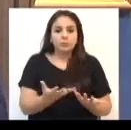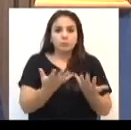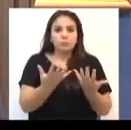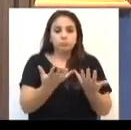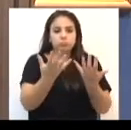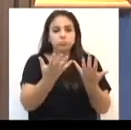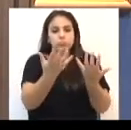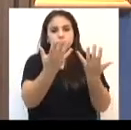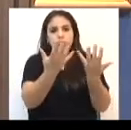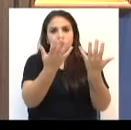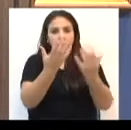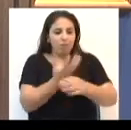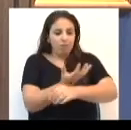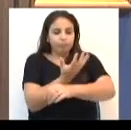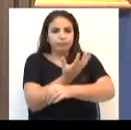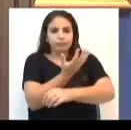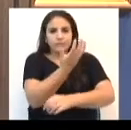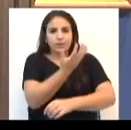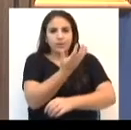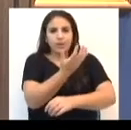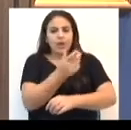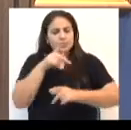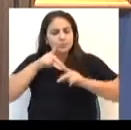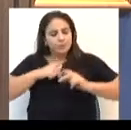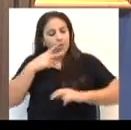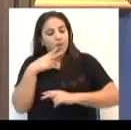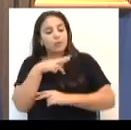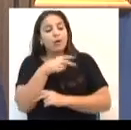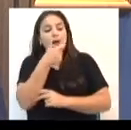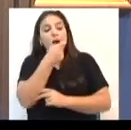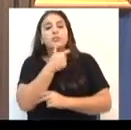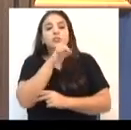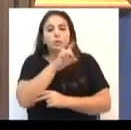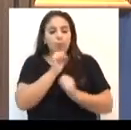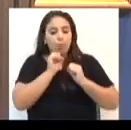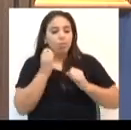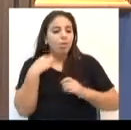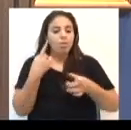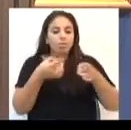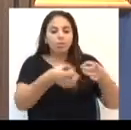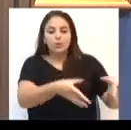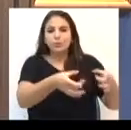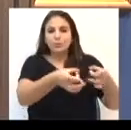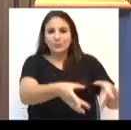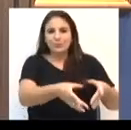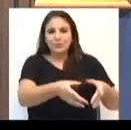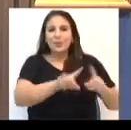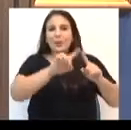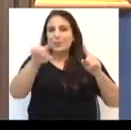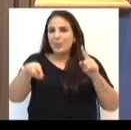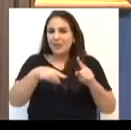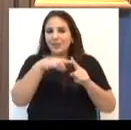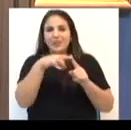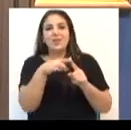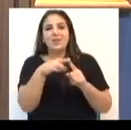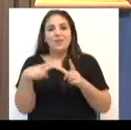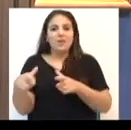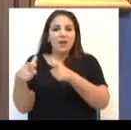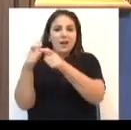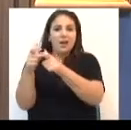terreno baldio e ter um mato ali, ele vira um depósito de lixo, que acabam jogando os lixos. Esses lixos que são pneus, garrafas